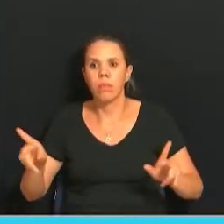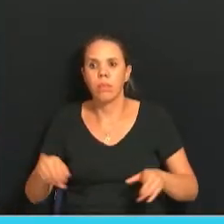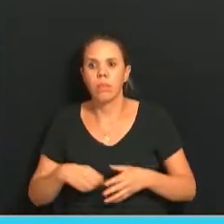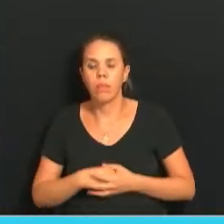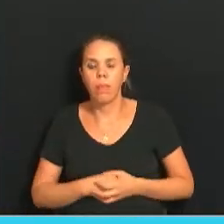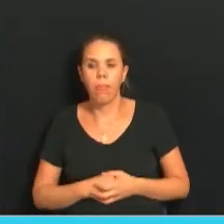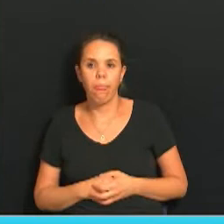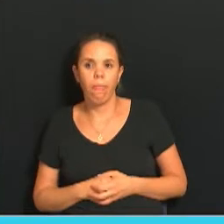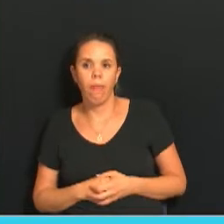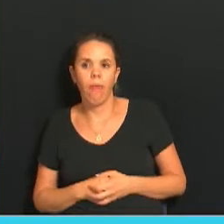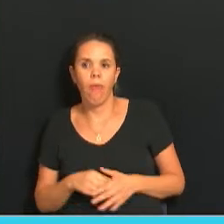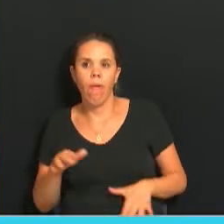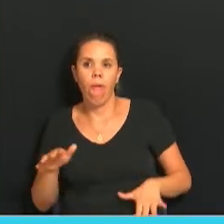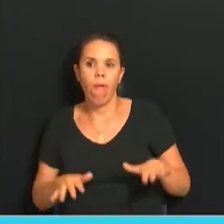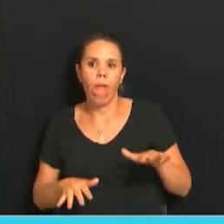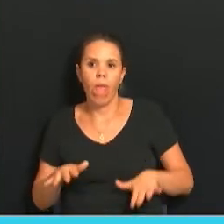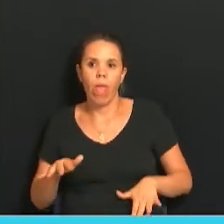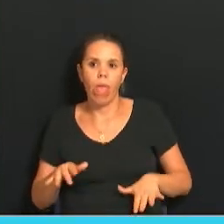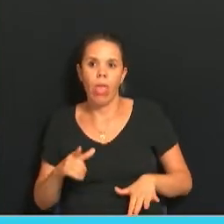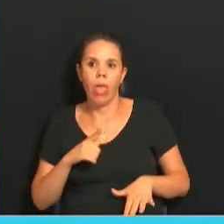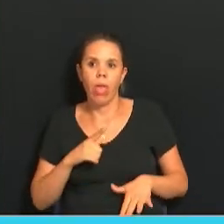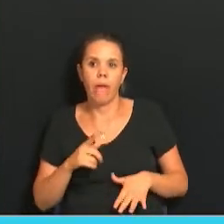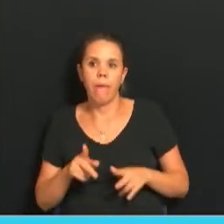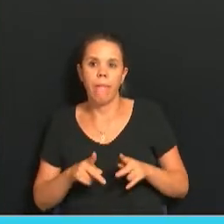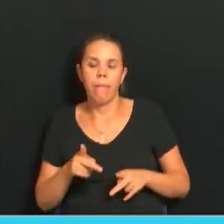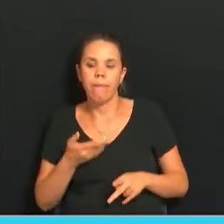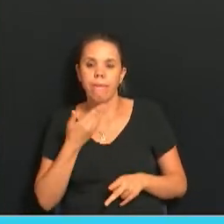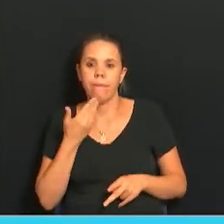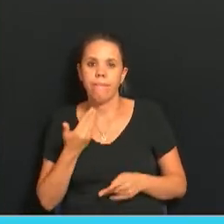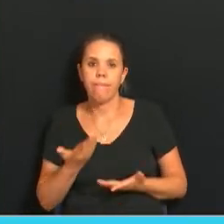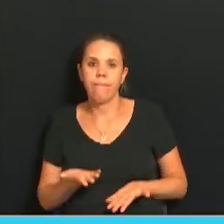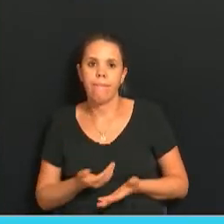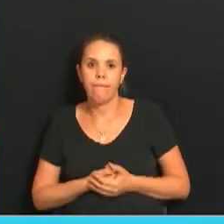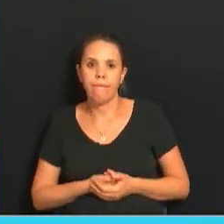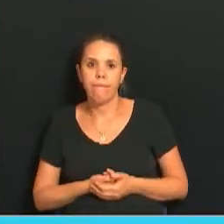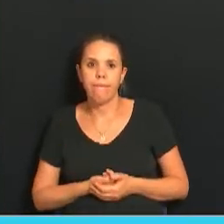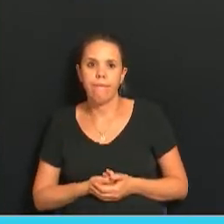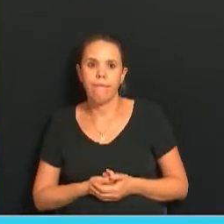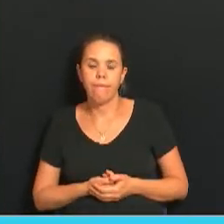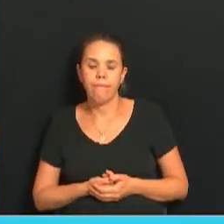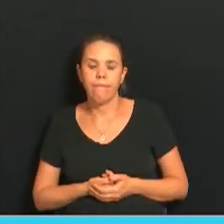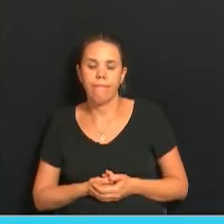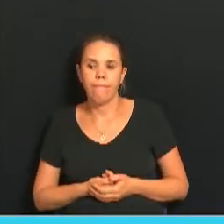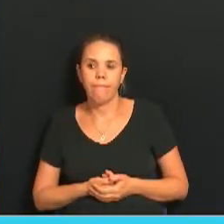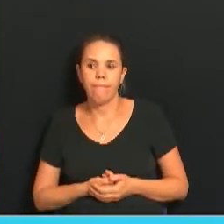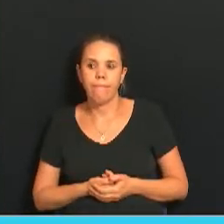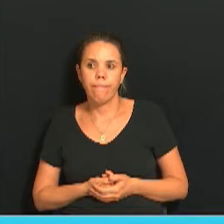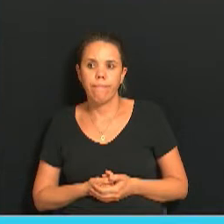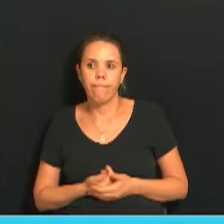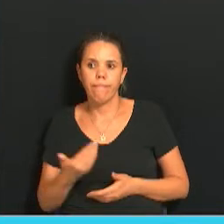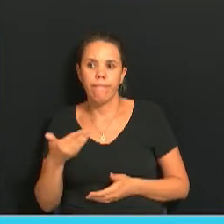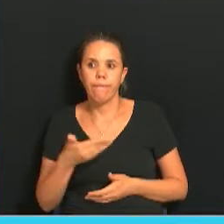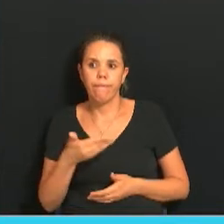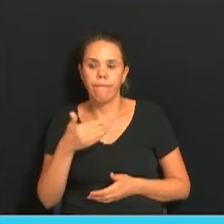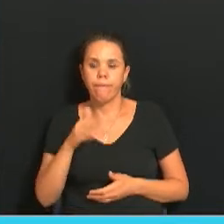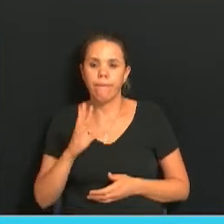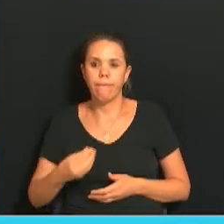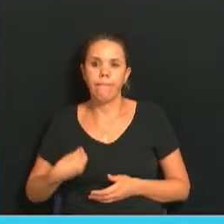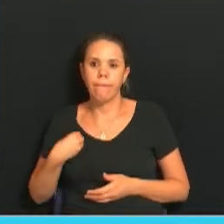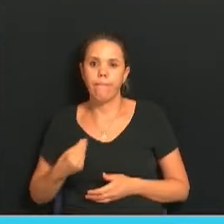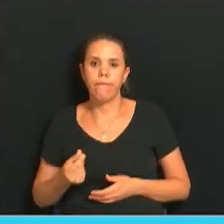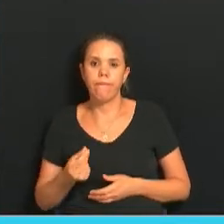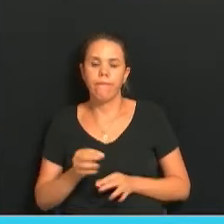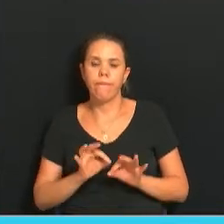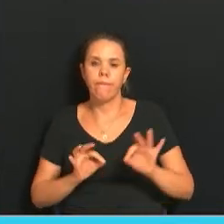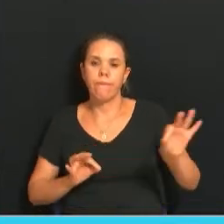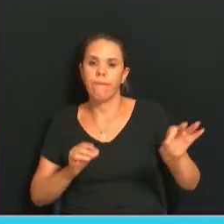de acordo com a oferta que tem. É fácil de entender. Os mamíferos eles vivem mais longe de água